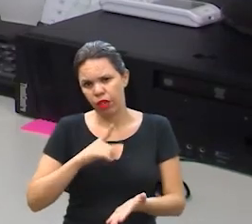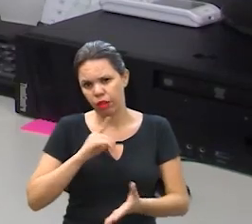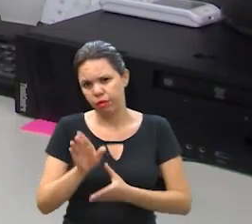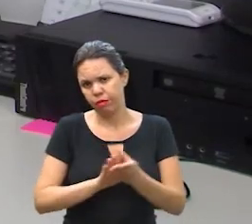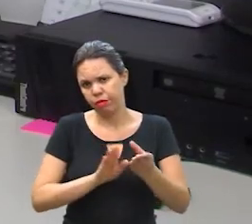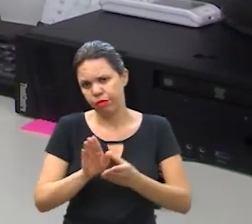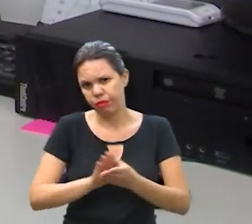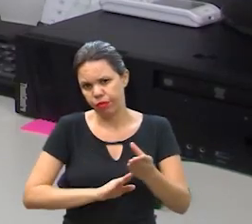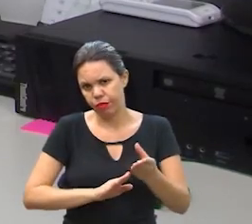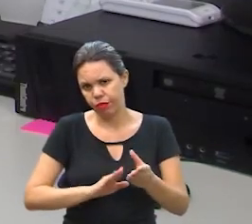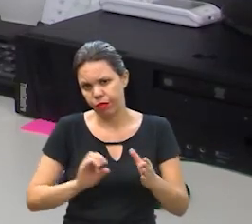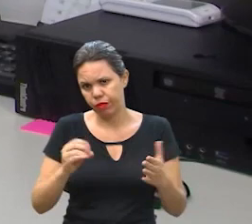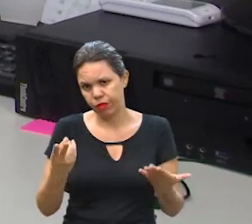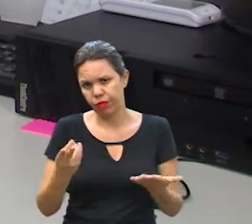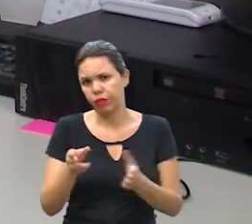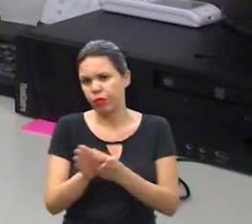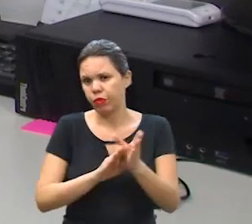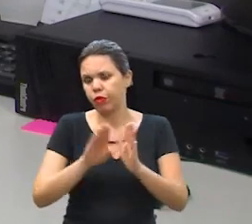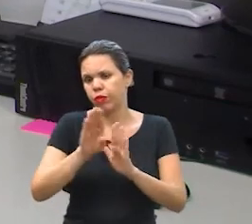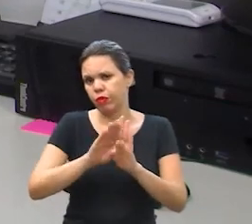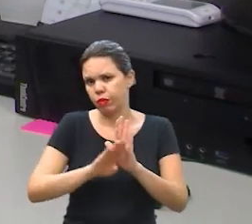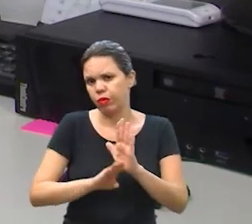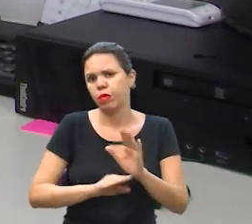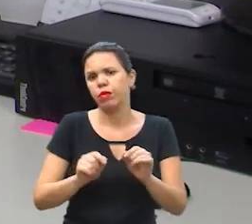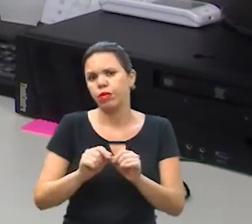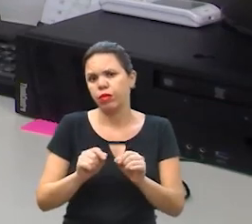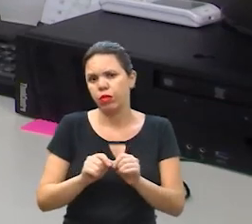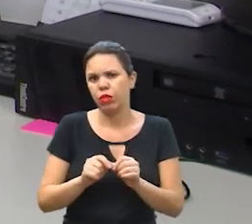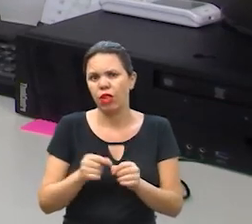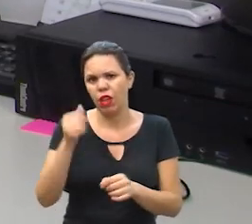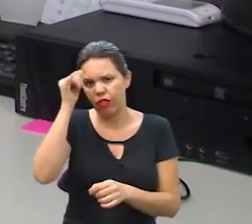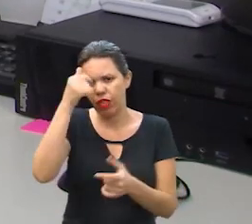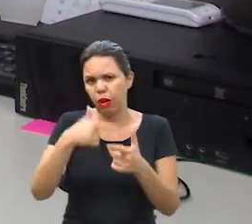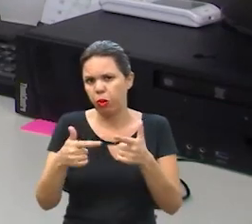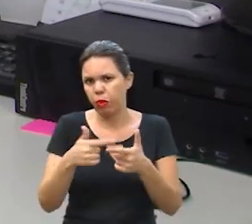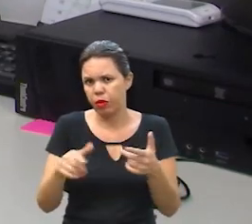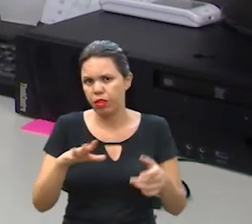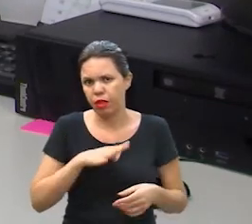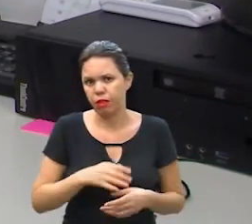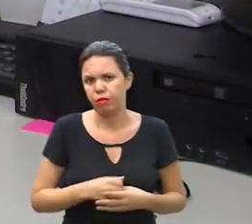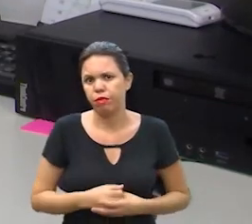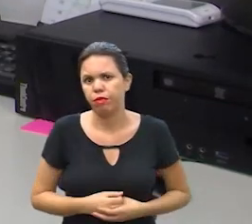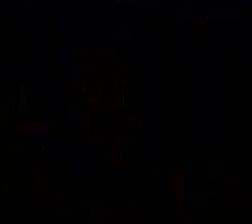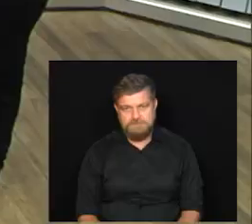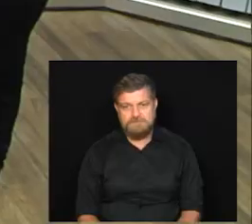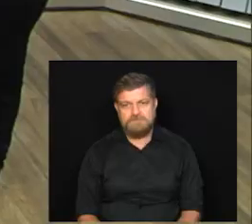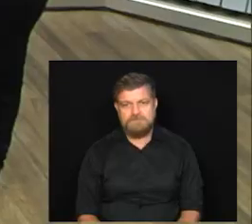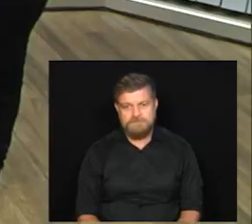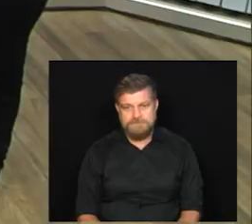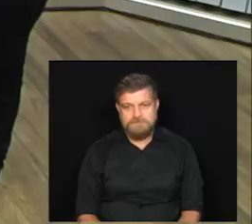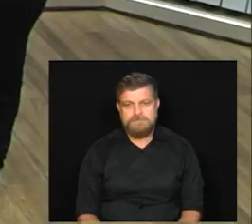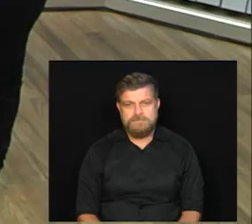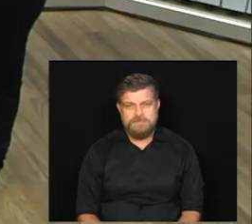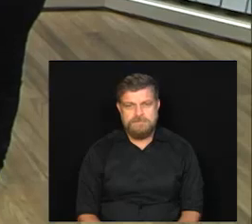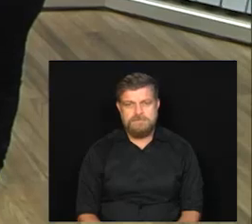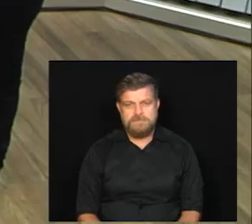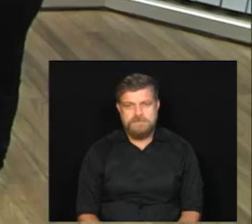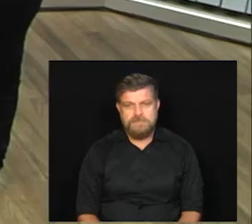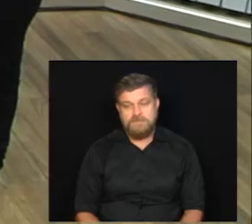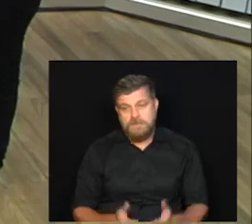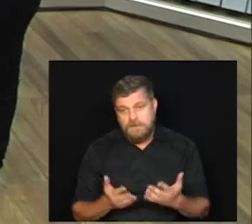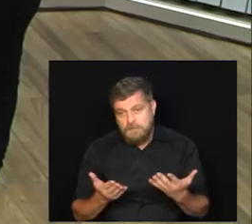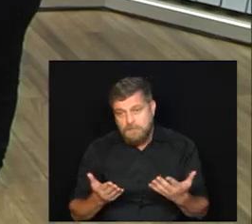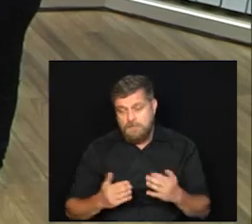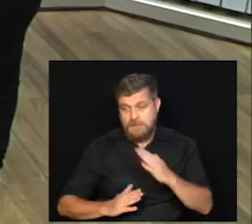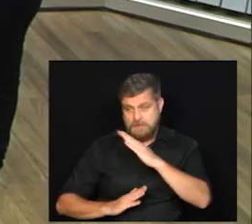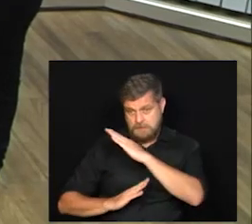uma orientação, ou seja, uma instrução, a fim de mitigar qualquer caso desse em nossa cidade. Bom, e aqui